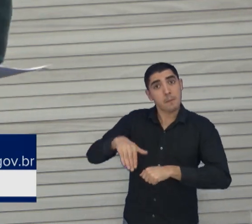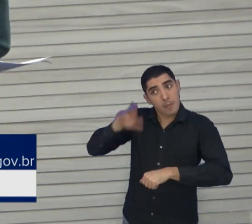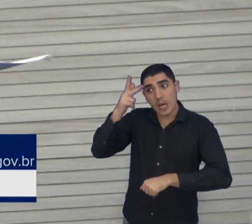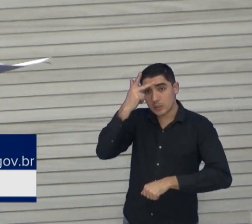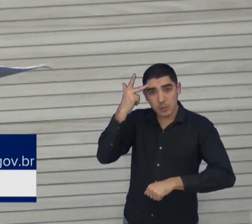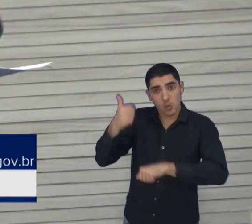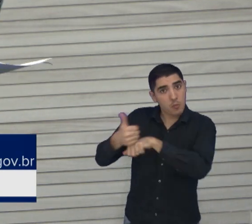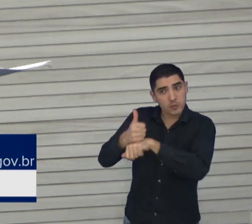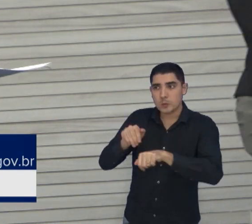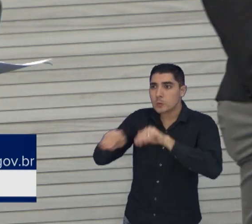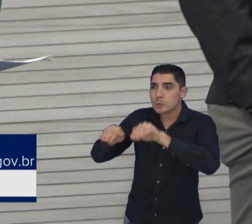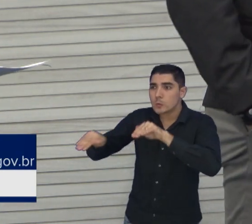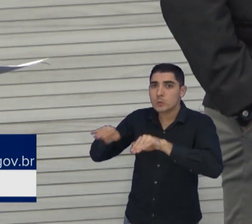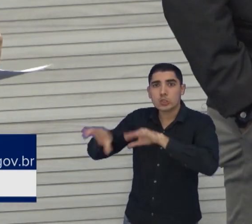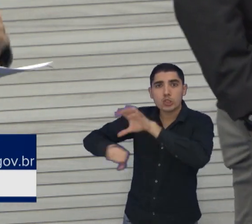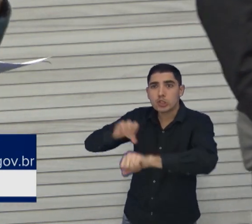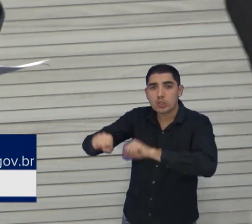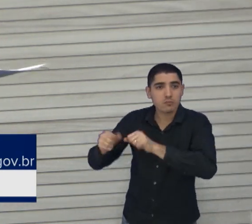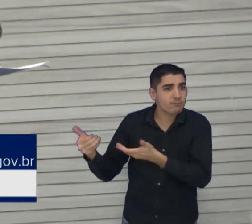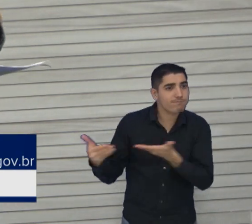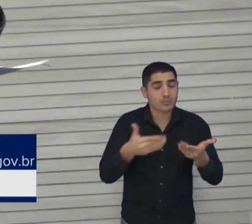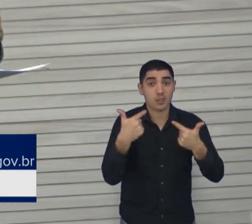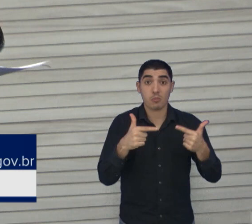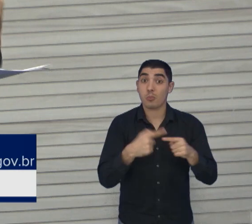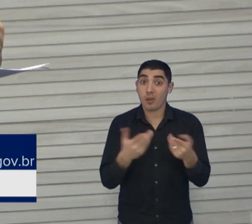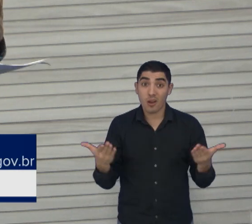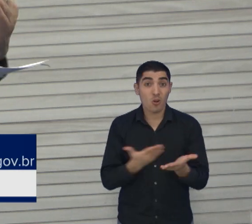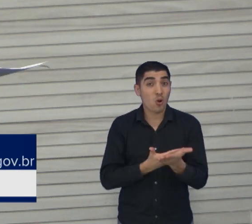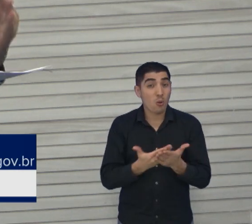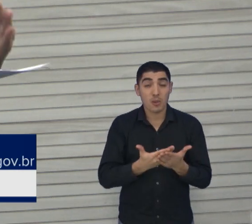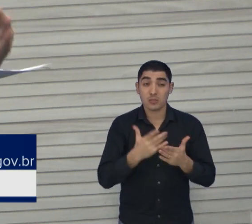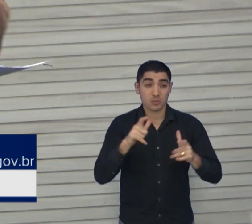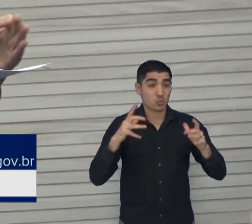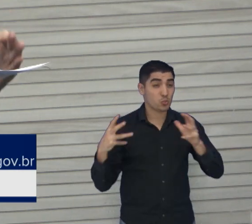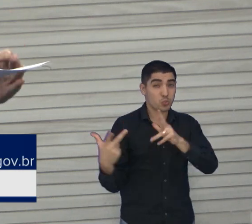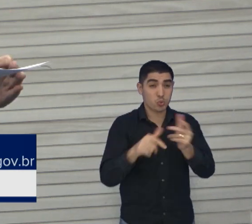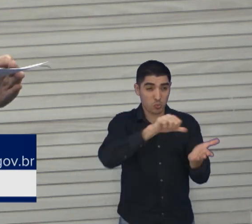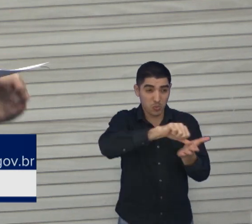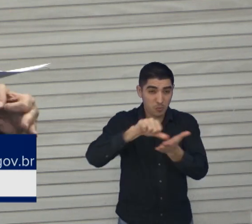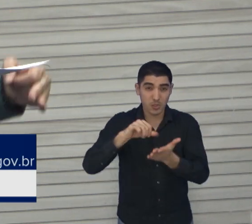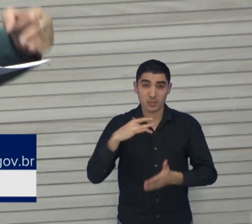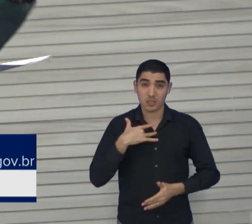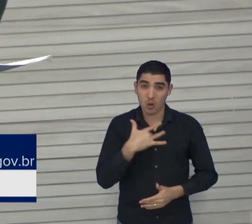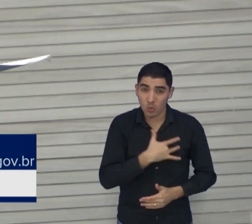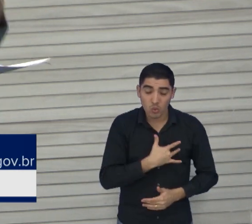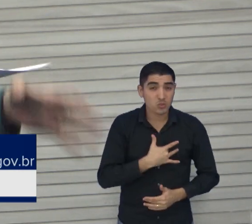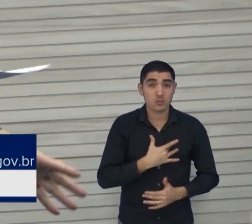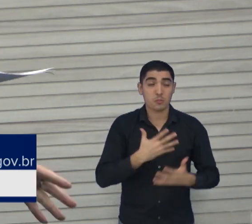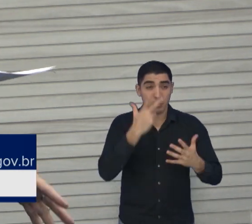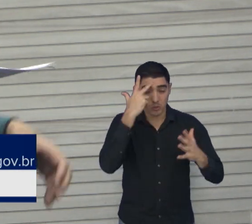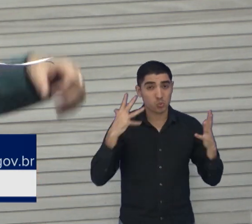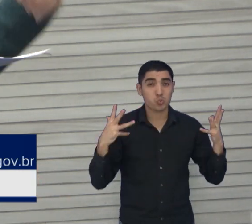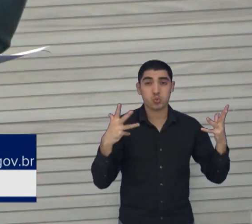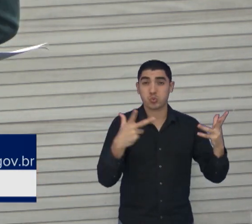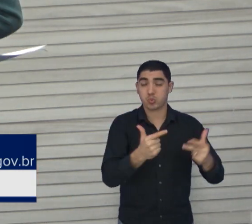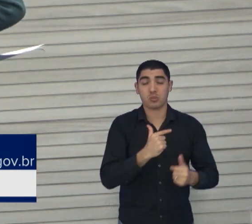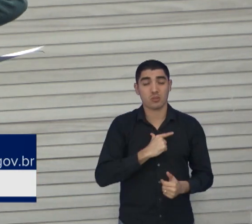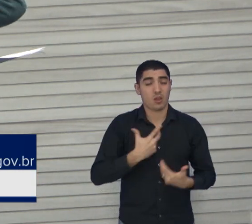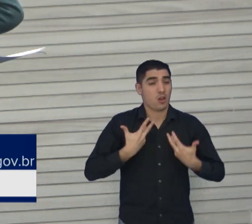porque está chegando o caos. Ninguém está aguentando mais trabalhar nas unidades de saúde.